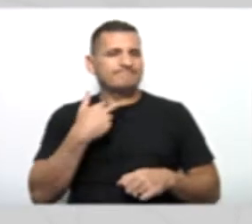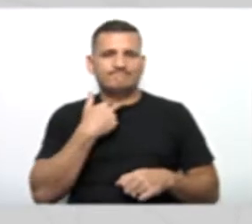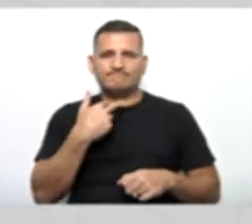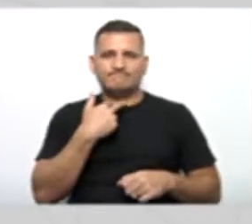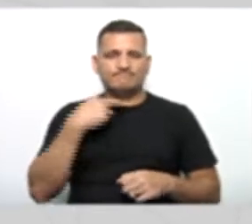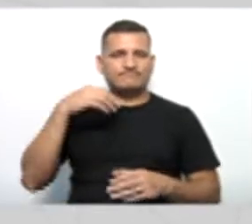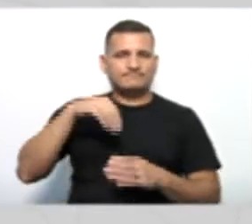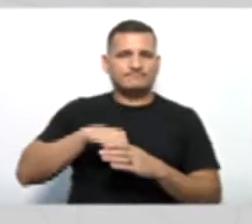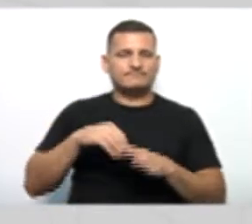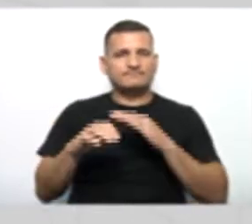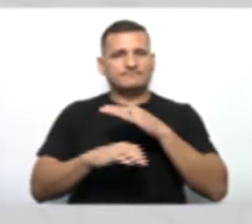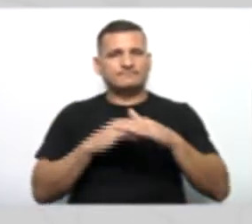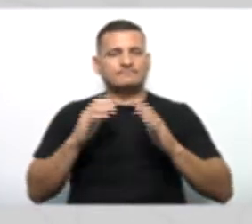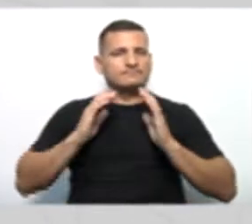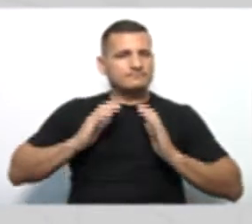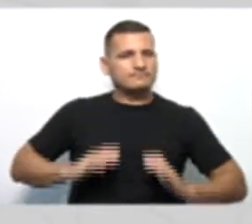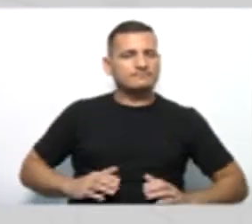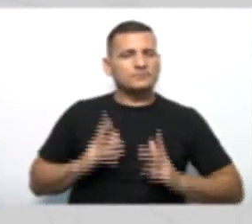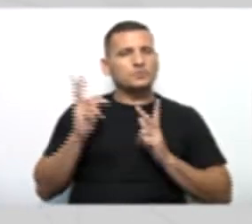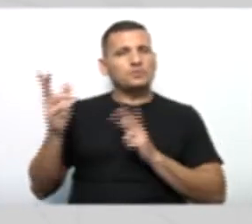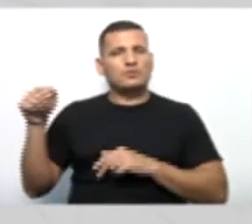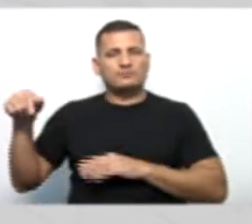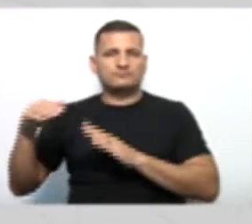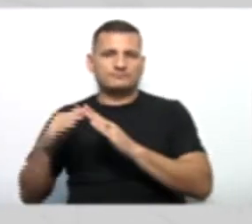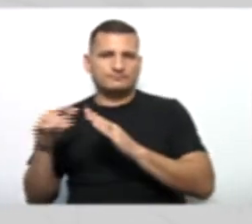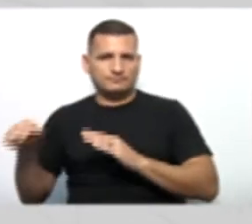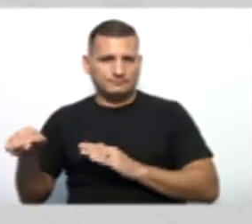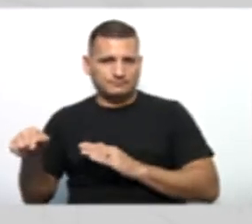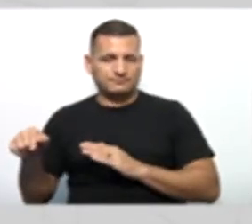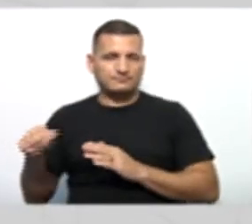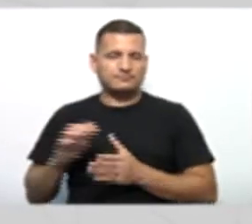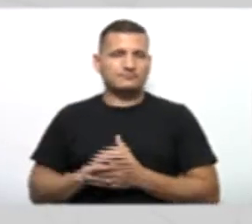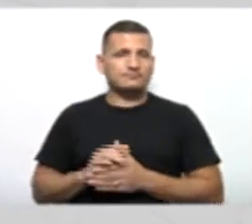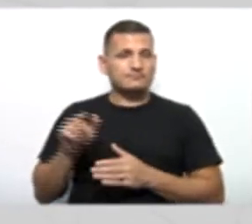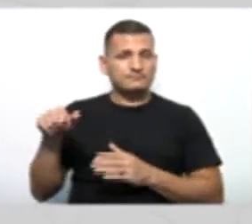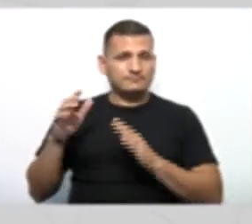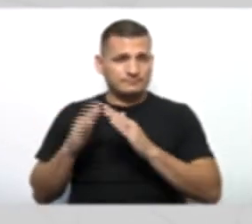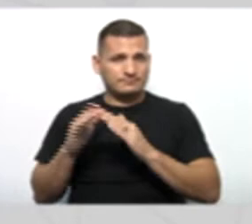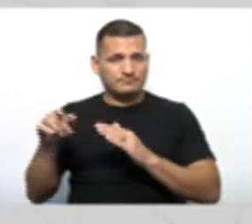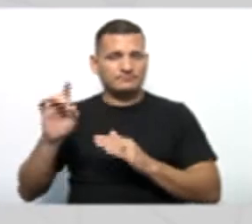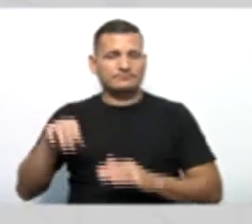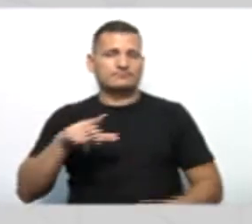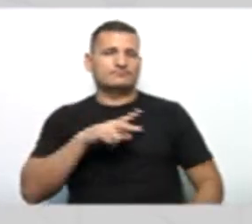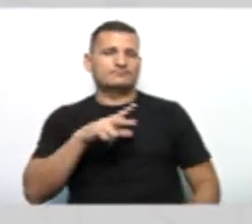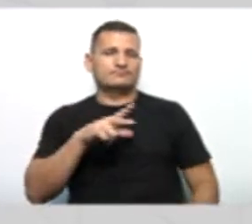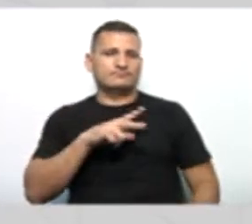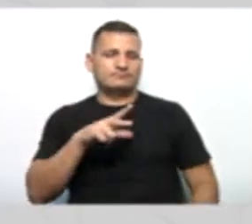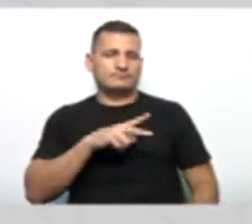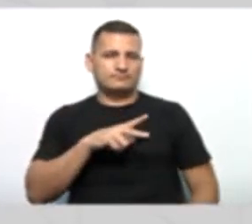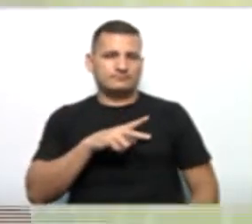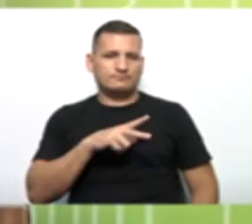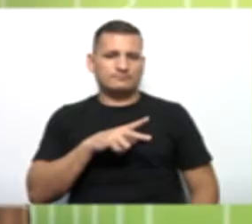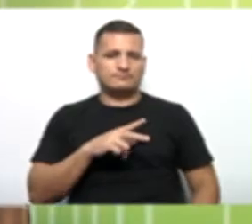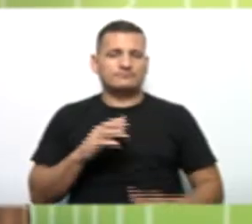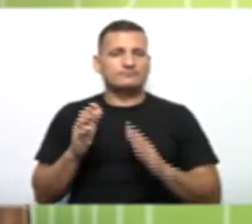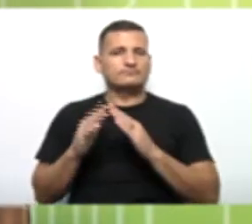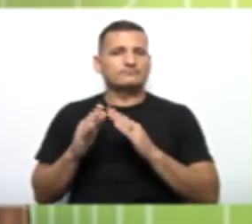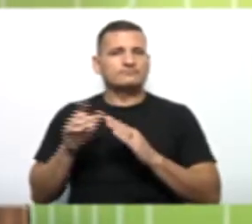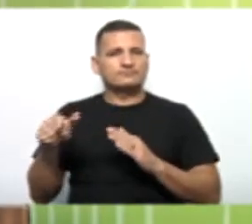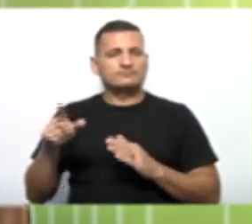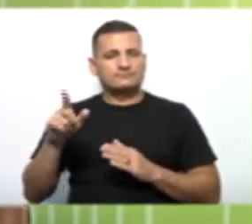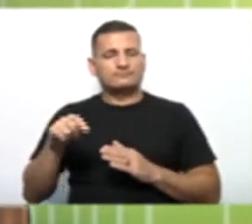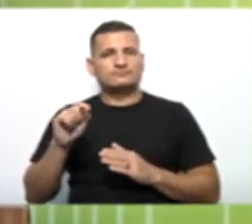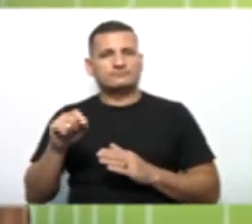e na empresa da mesma forma como me comporta em casa a casa é o espaço da privacidade a casa é o